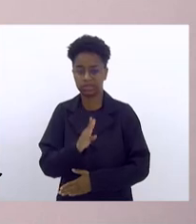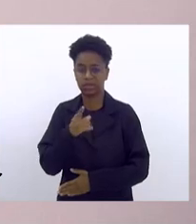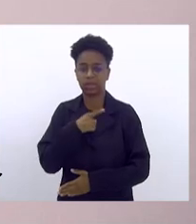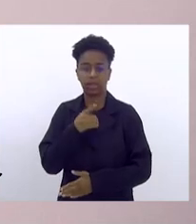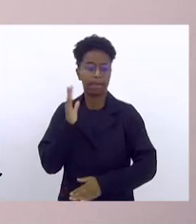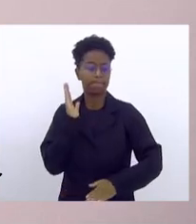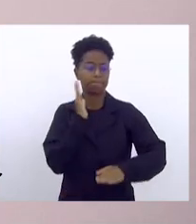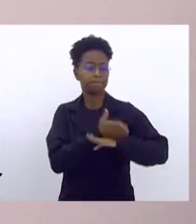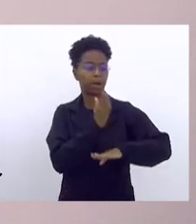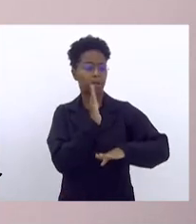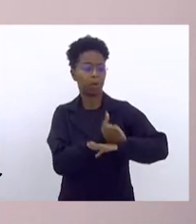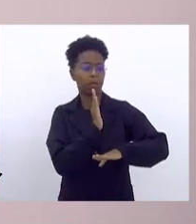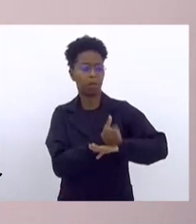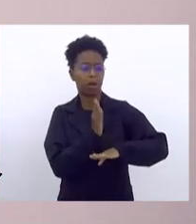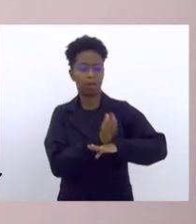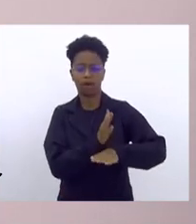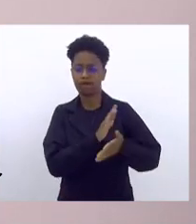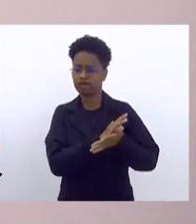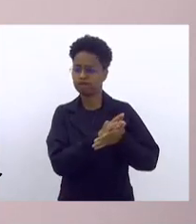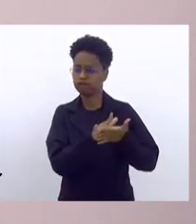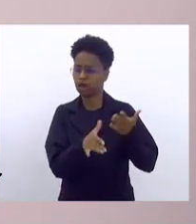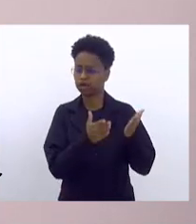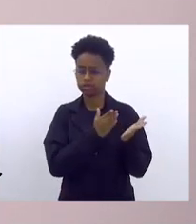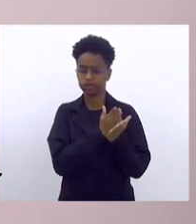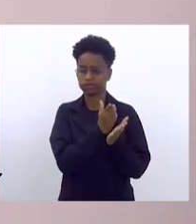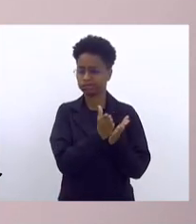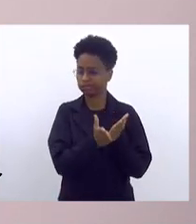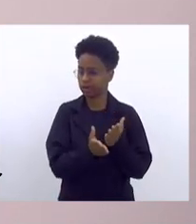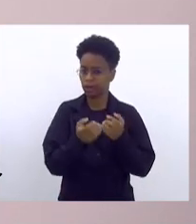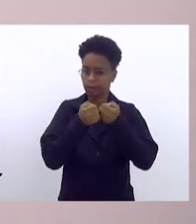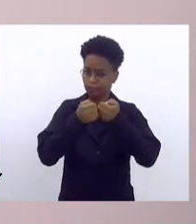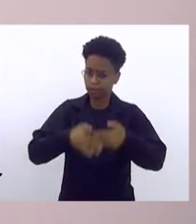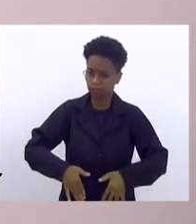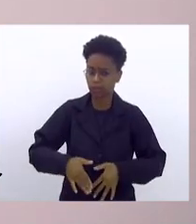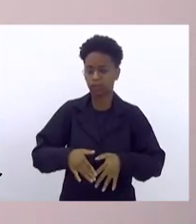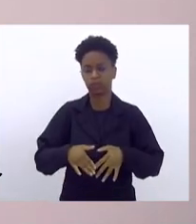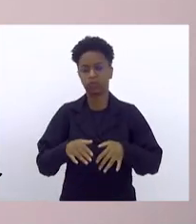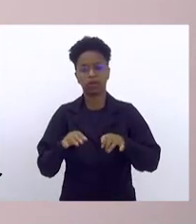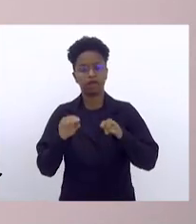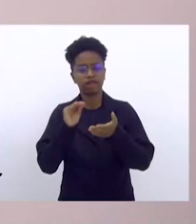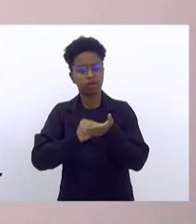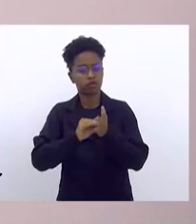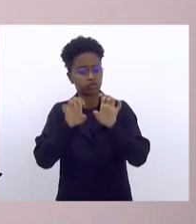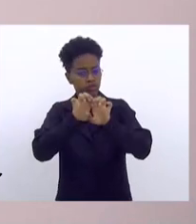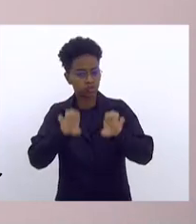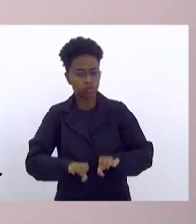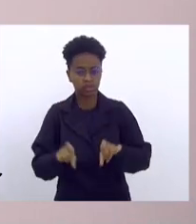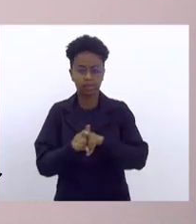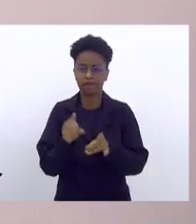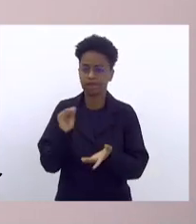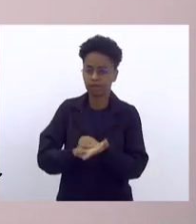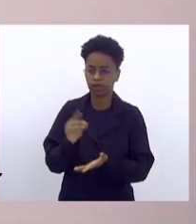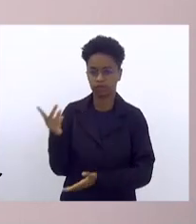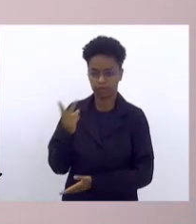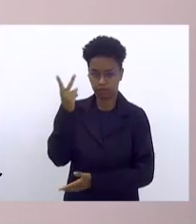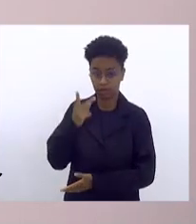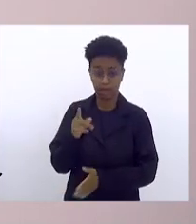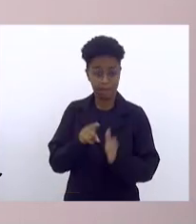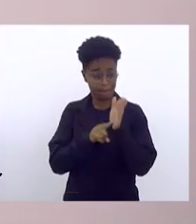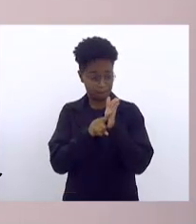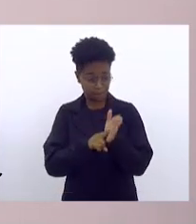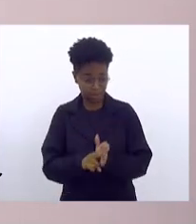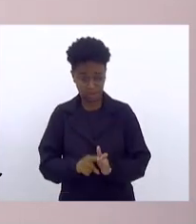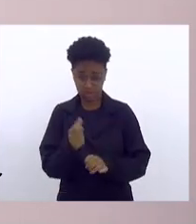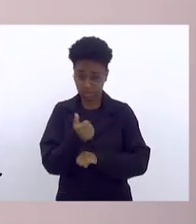em diversos níveis de precarização sucateamento e desvalorização pesquisadores professores